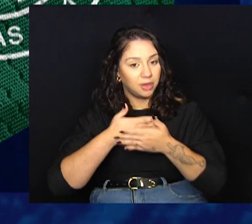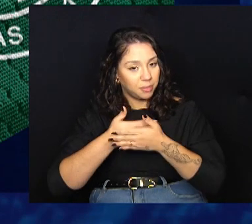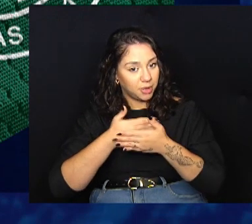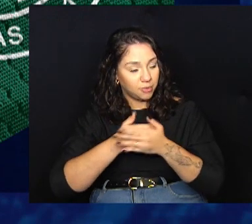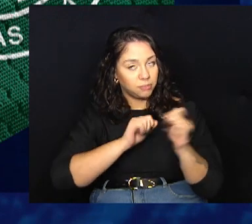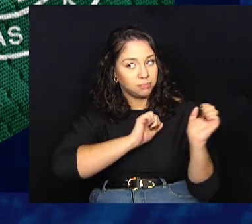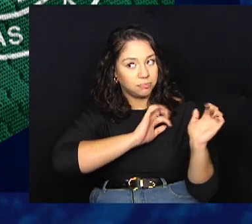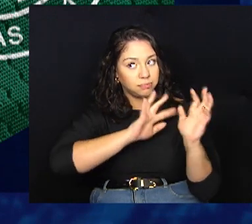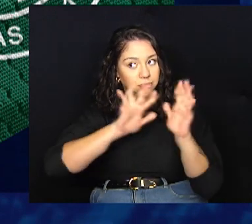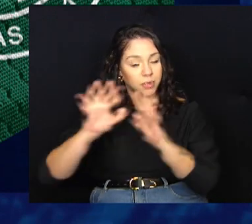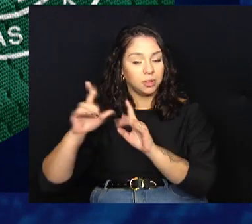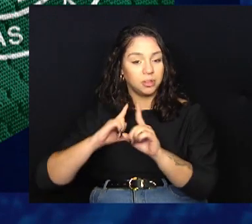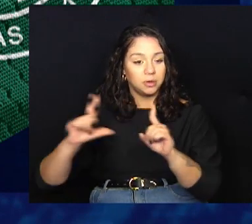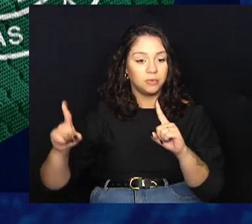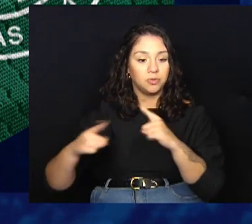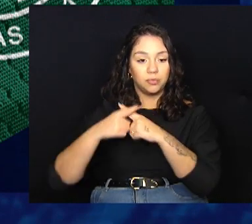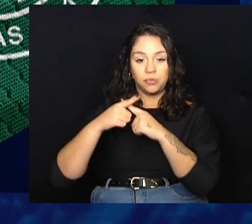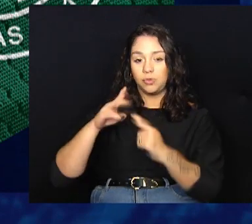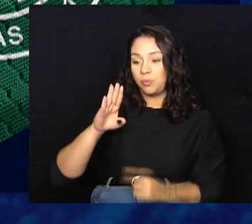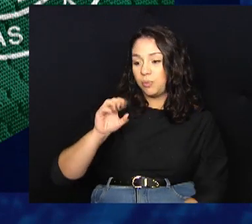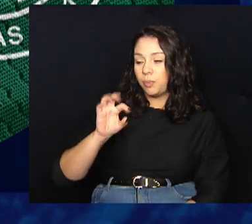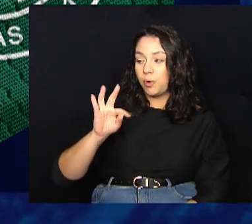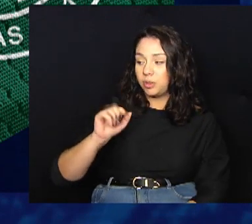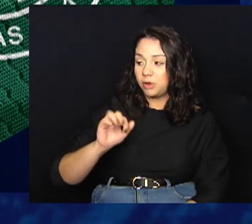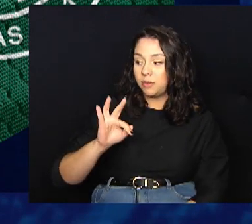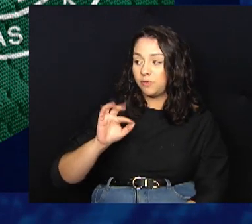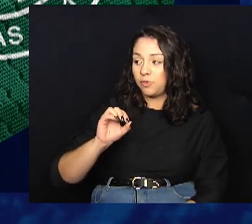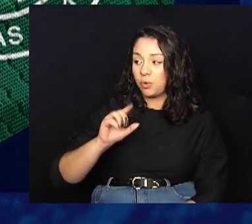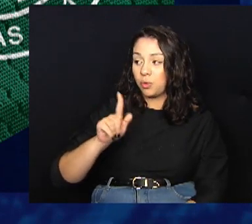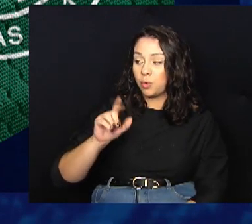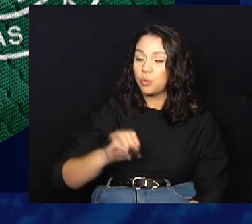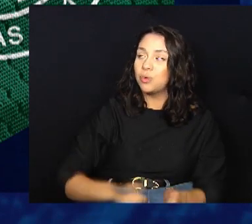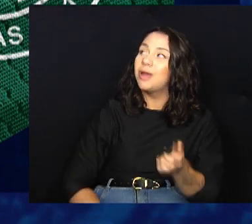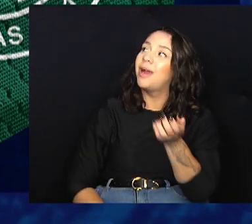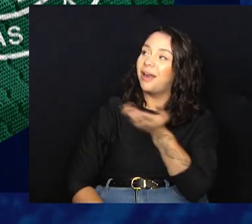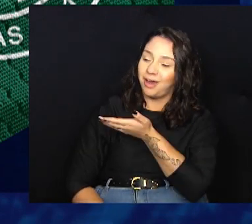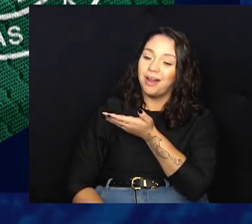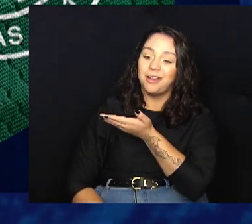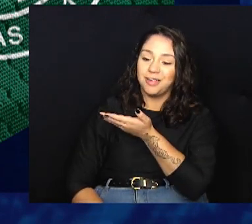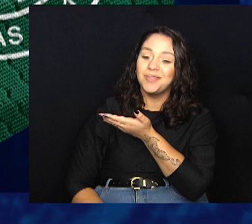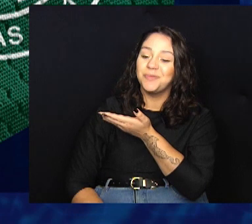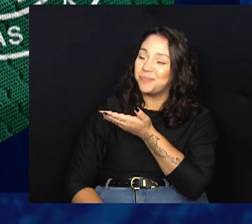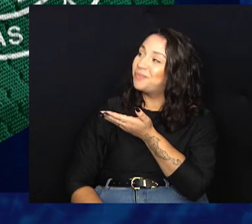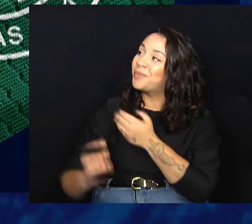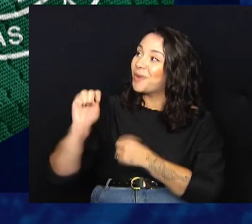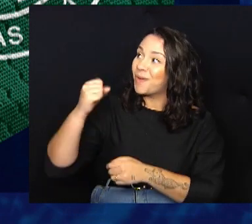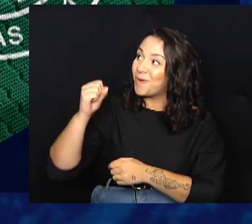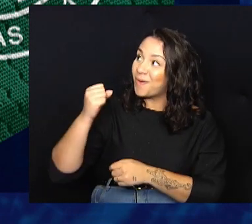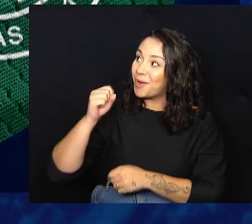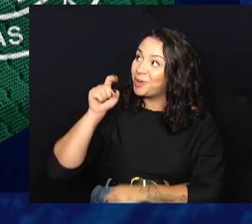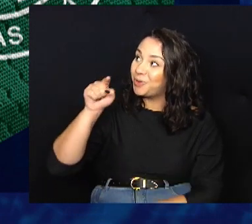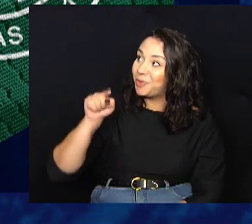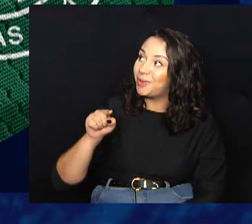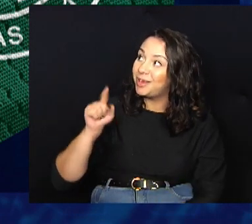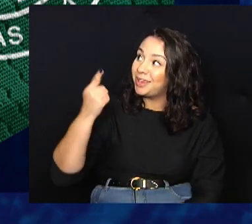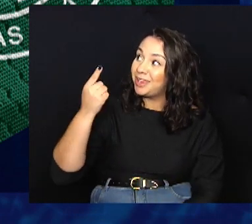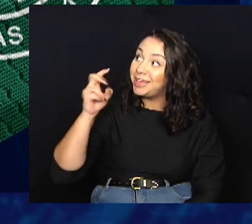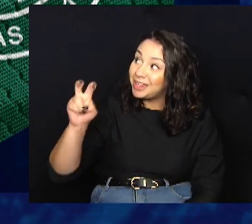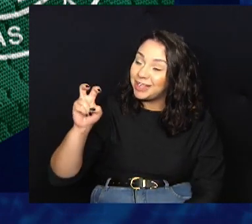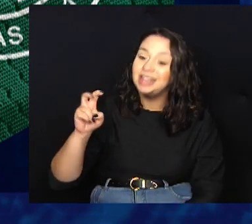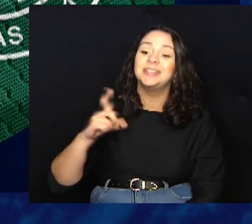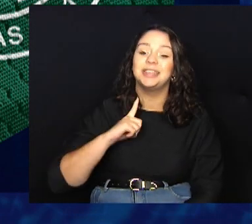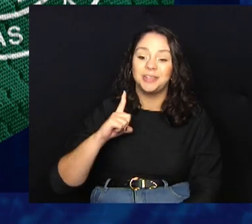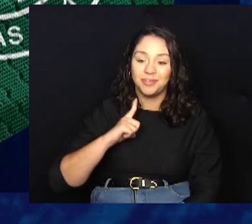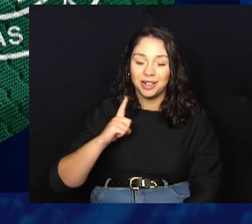o duelo diante do Botafogo você já vê aí na sua tela partida às 8:15 em 8:15